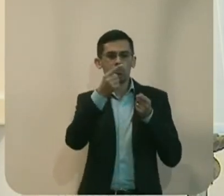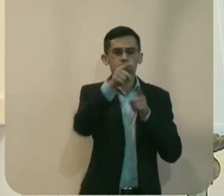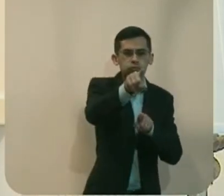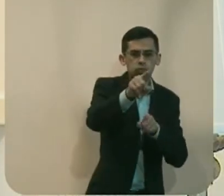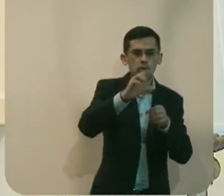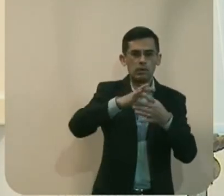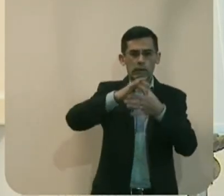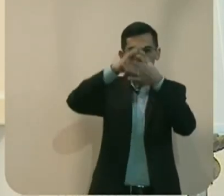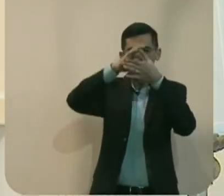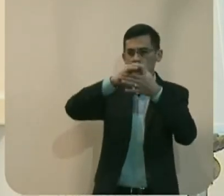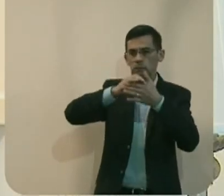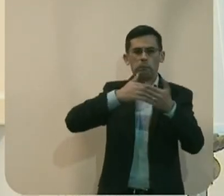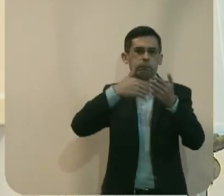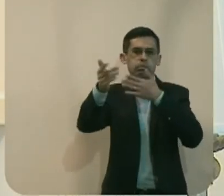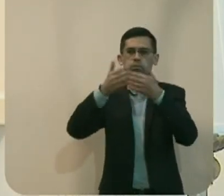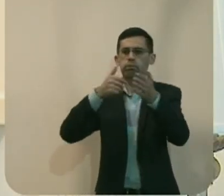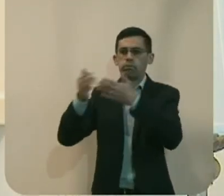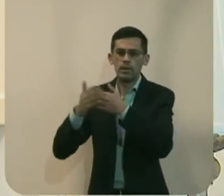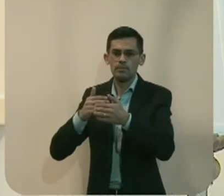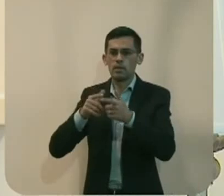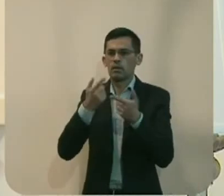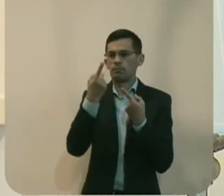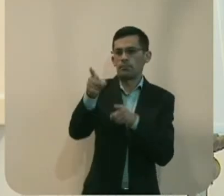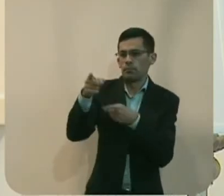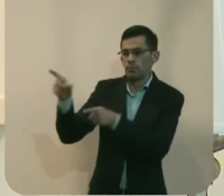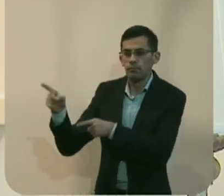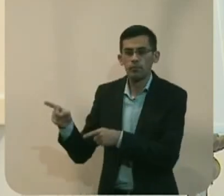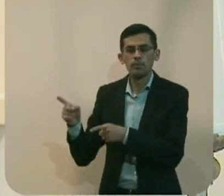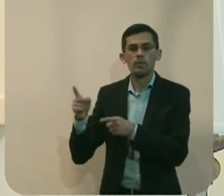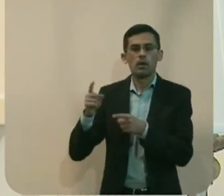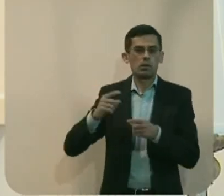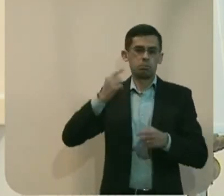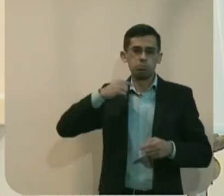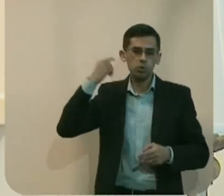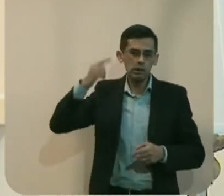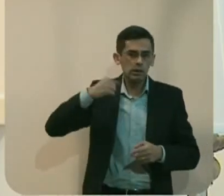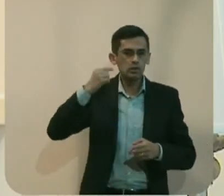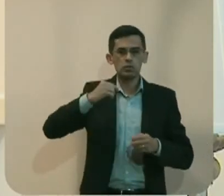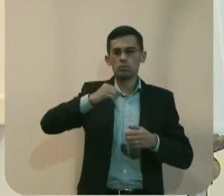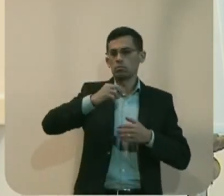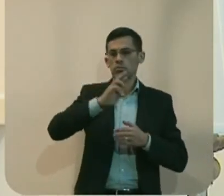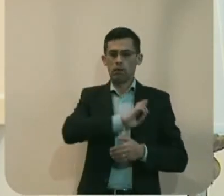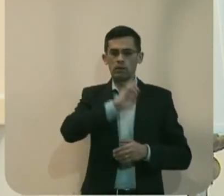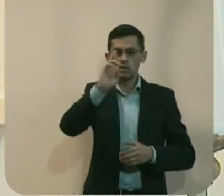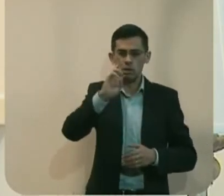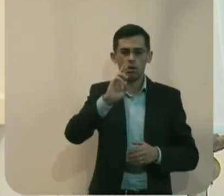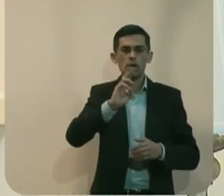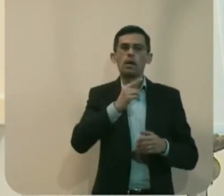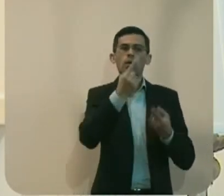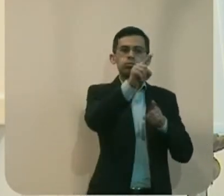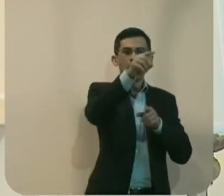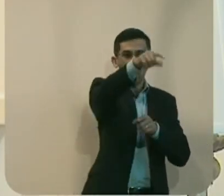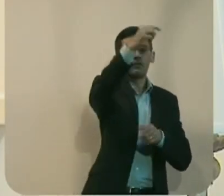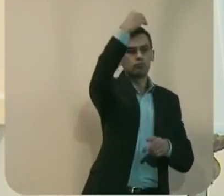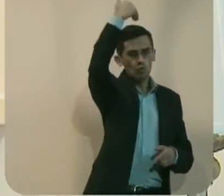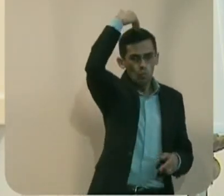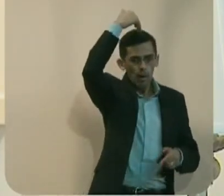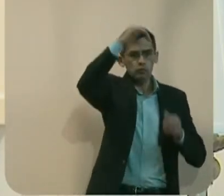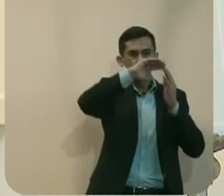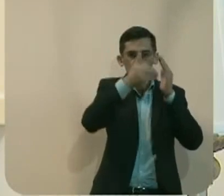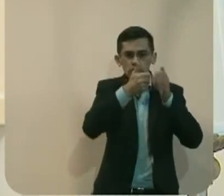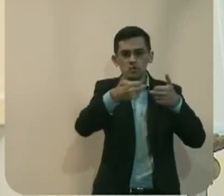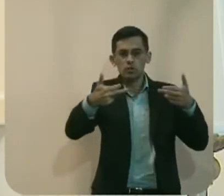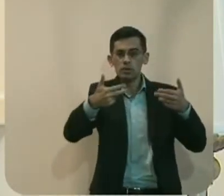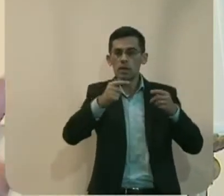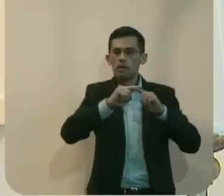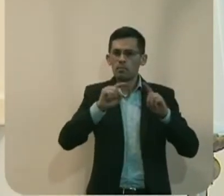líderes, sejam eles quem forem, tá? A que nível estejam eles, esses são os culpados de tudo. E